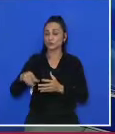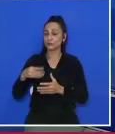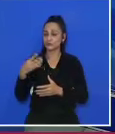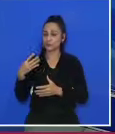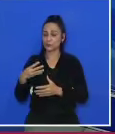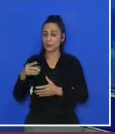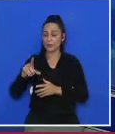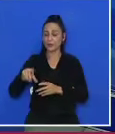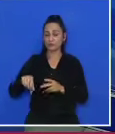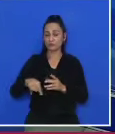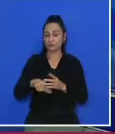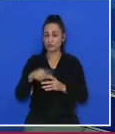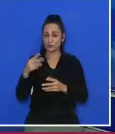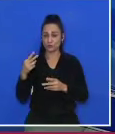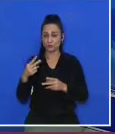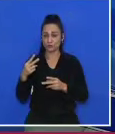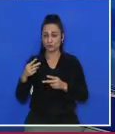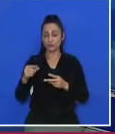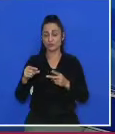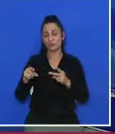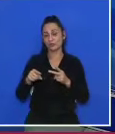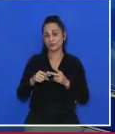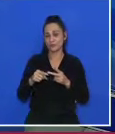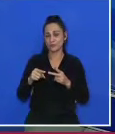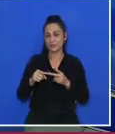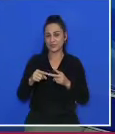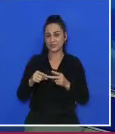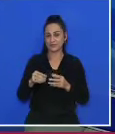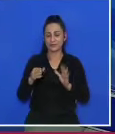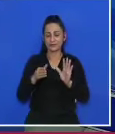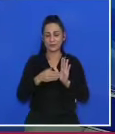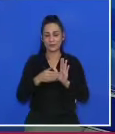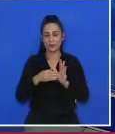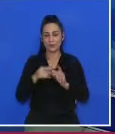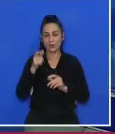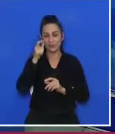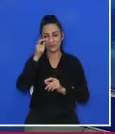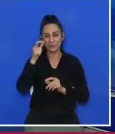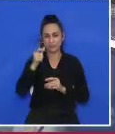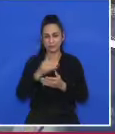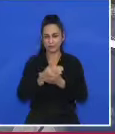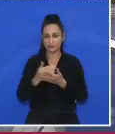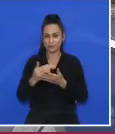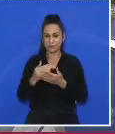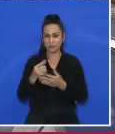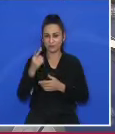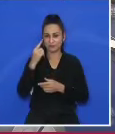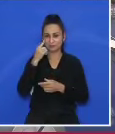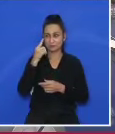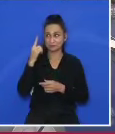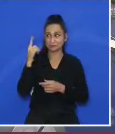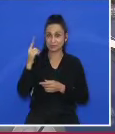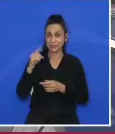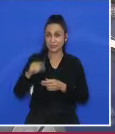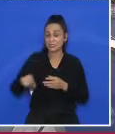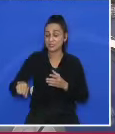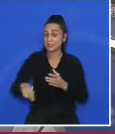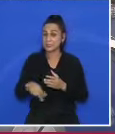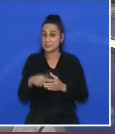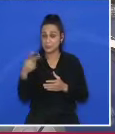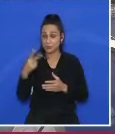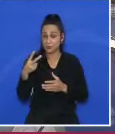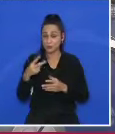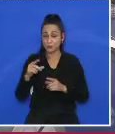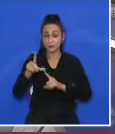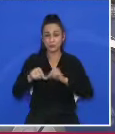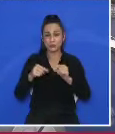o segundo sorteio da dupla cena. Tudo pronto? Apostas em mãos? Fique de olho. Vamos começar? Bolas posicionadas. Segundo